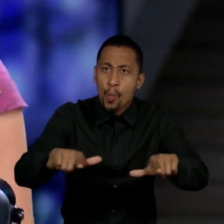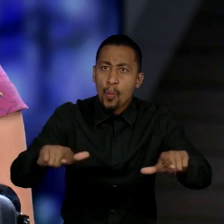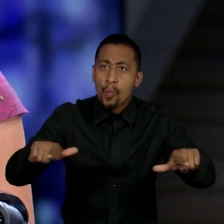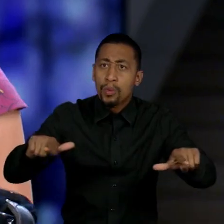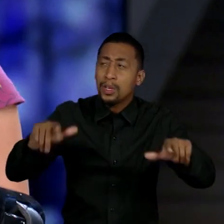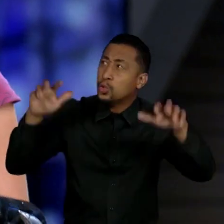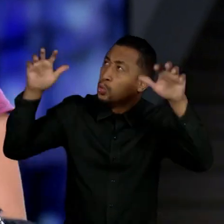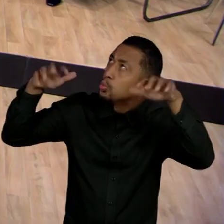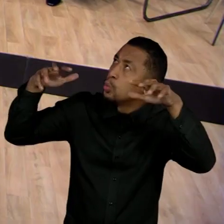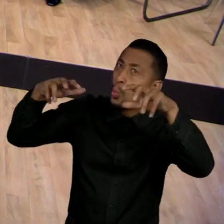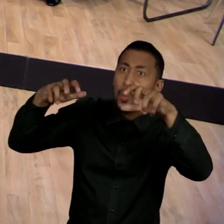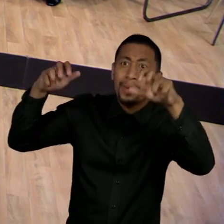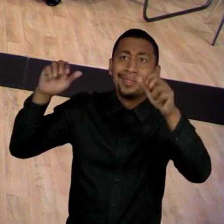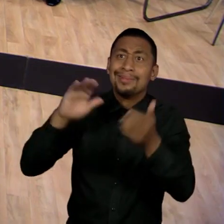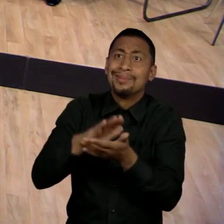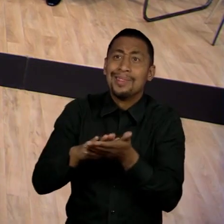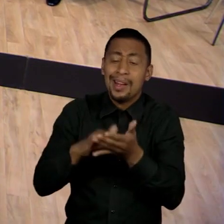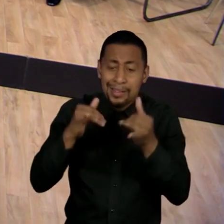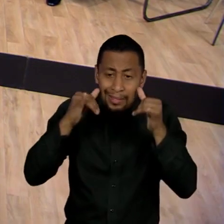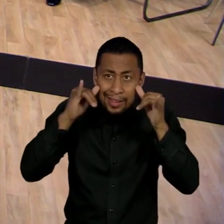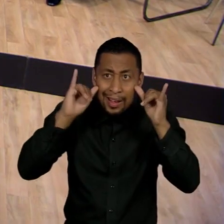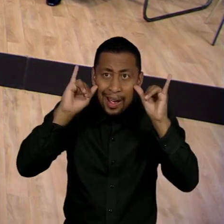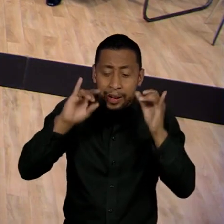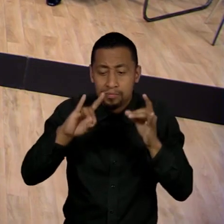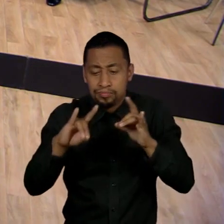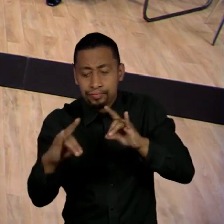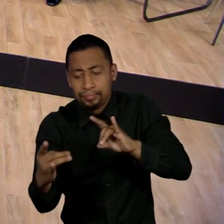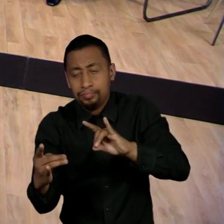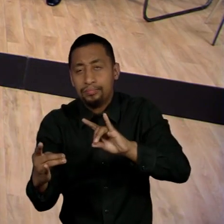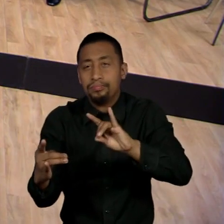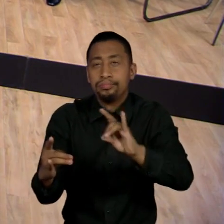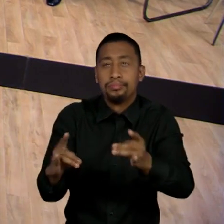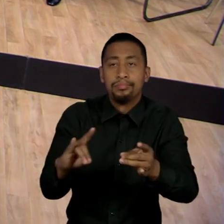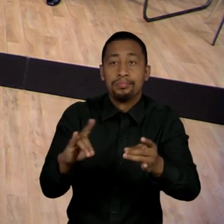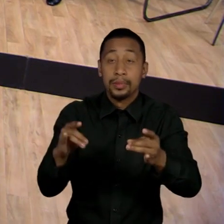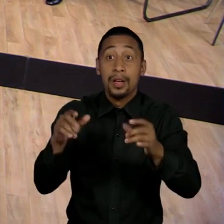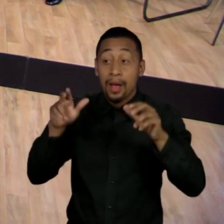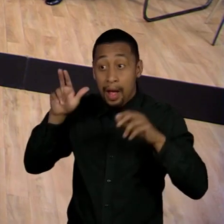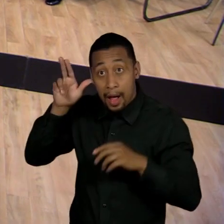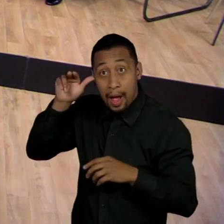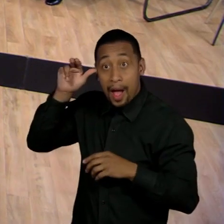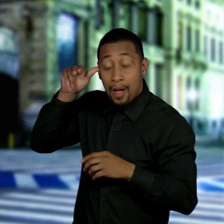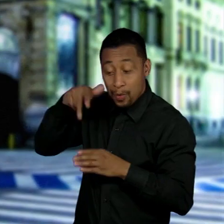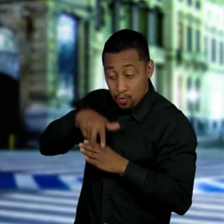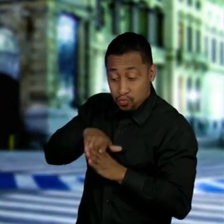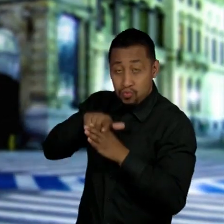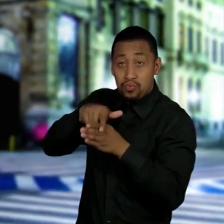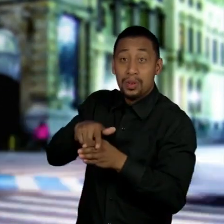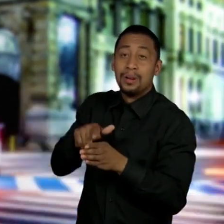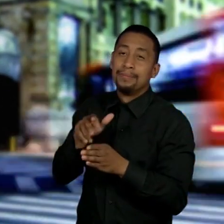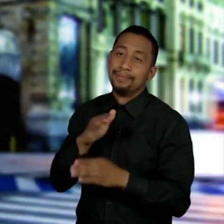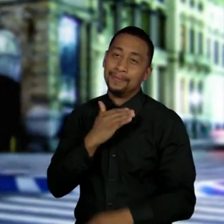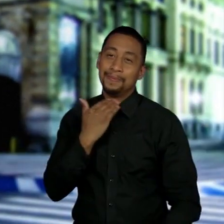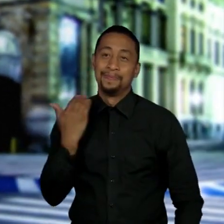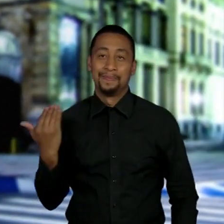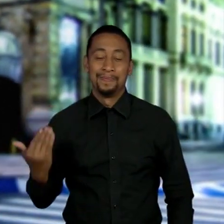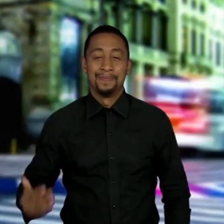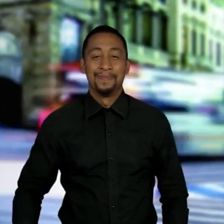meu gado, morreu de sede meu alazão.